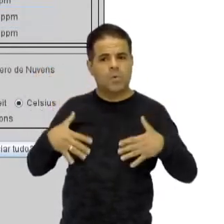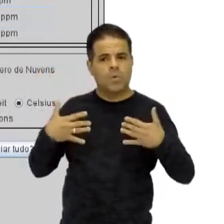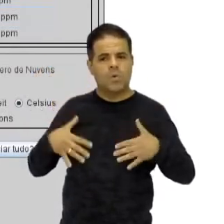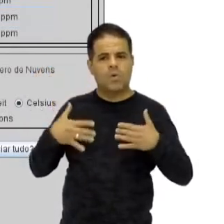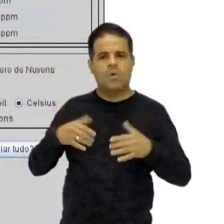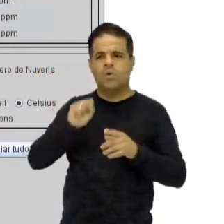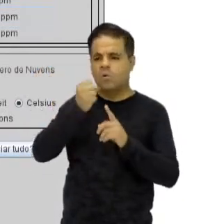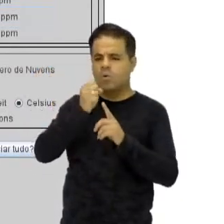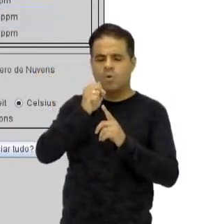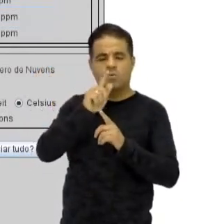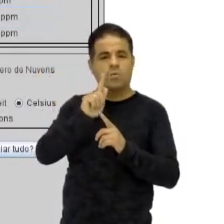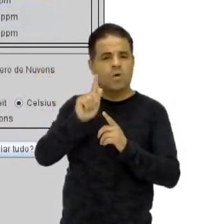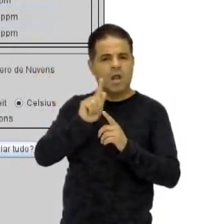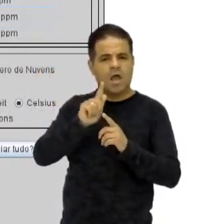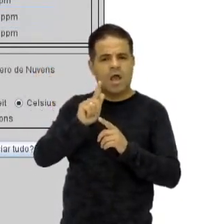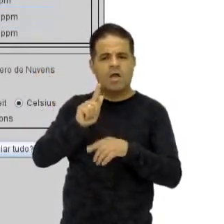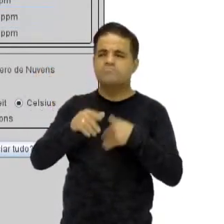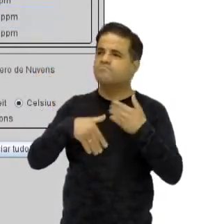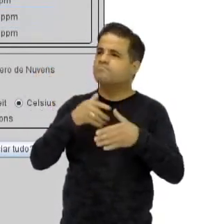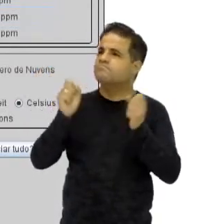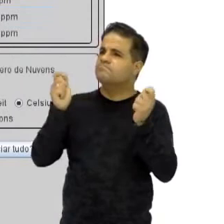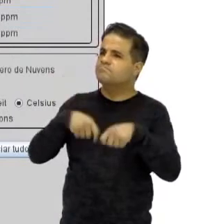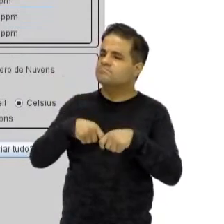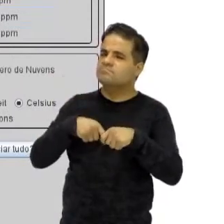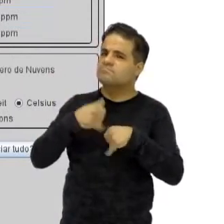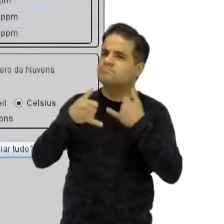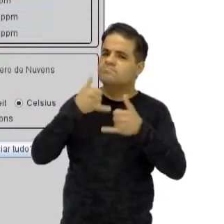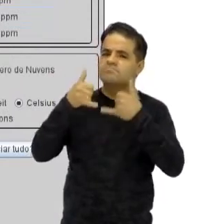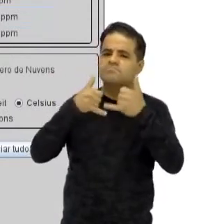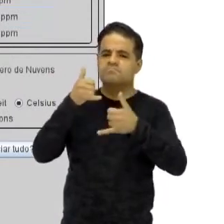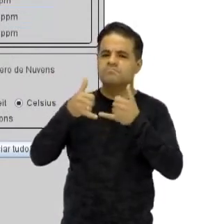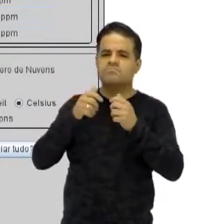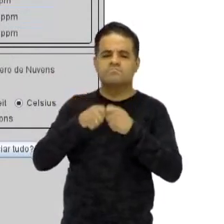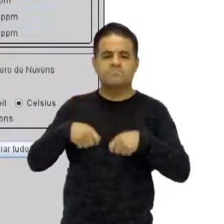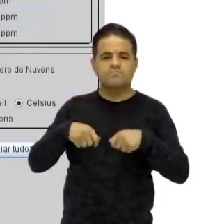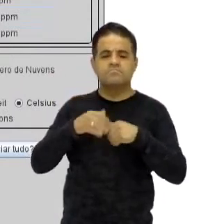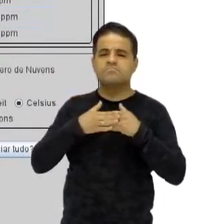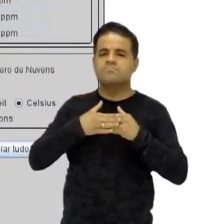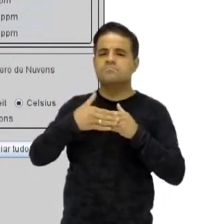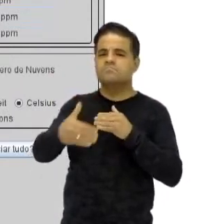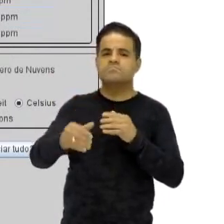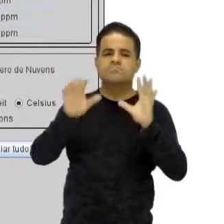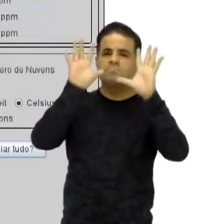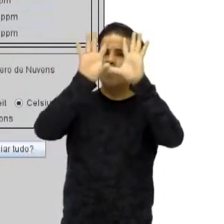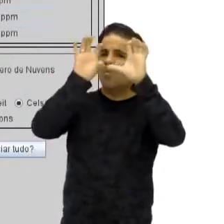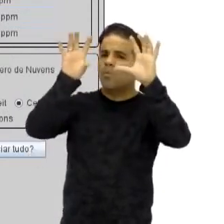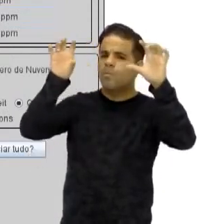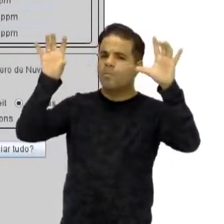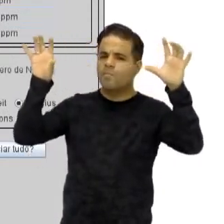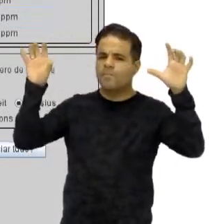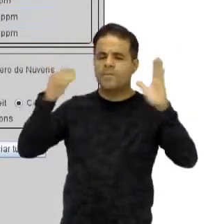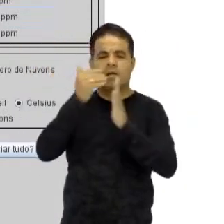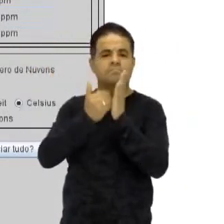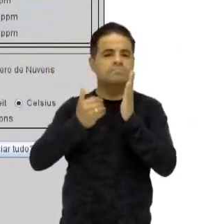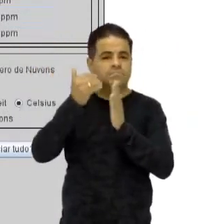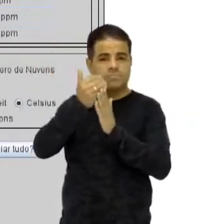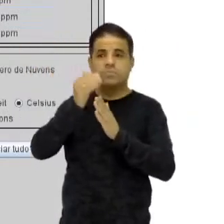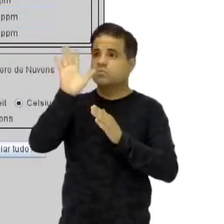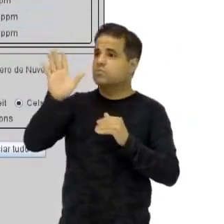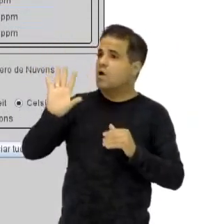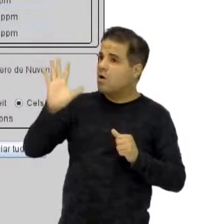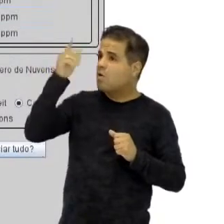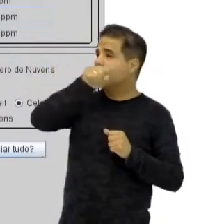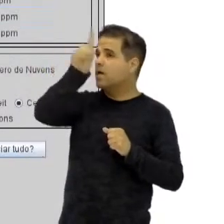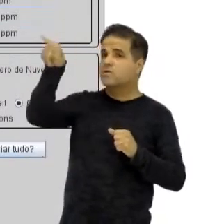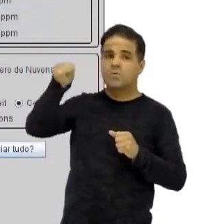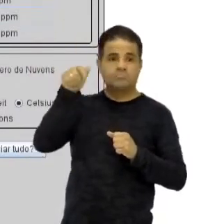aí. 8 graus Celsius. Aí o que a gente pode fazer? A brincadeira, né, Joel? Sim. A gente pode colocar aqui uma nuvenzinha a mais. Ó, o que já